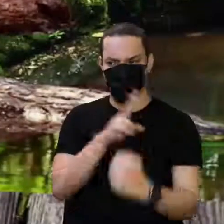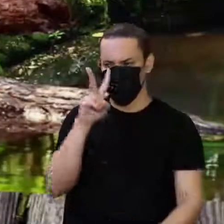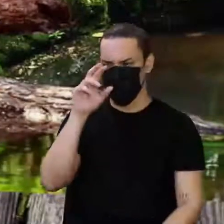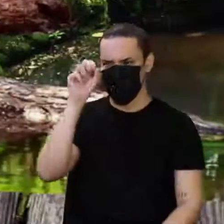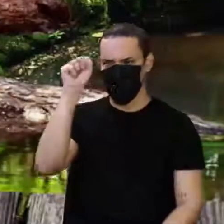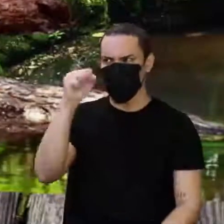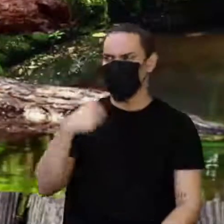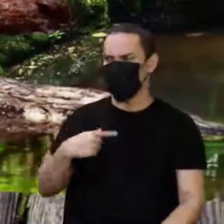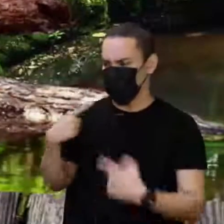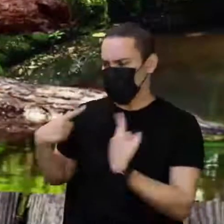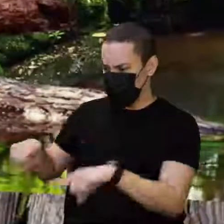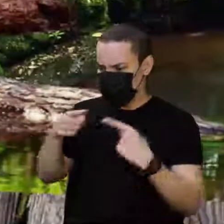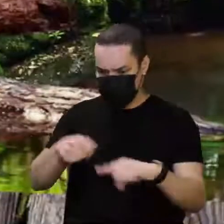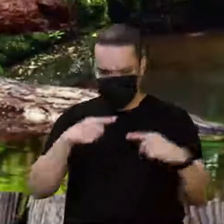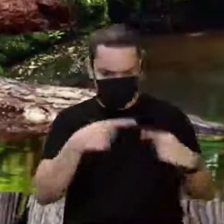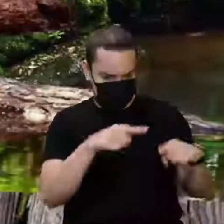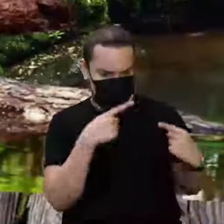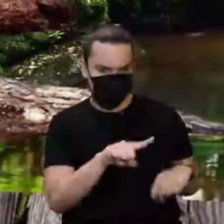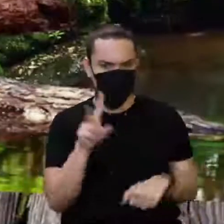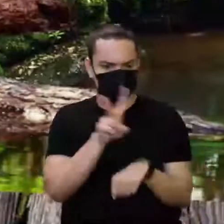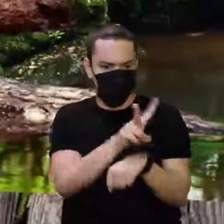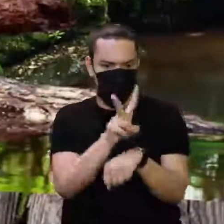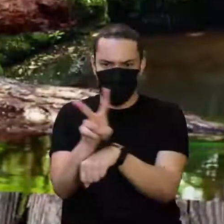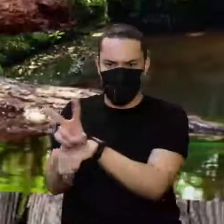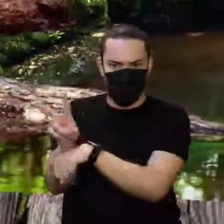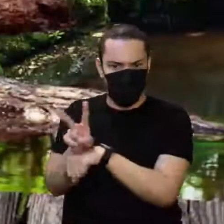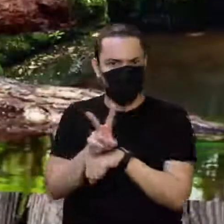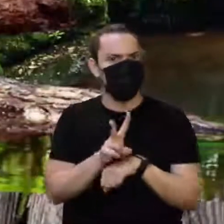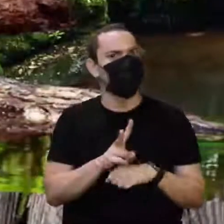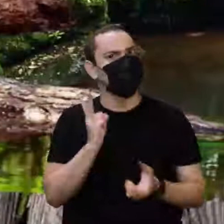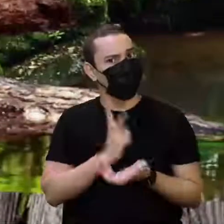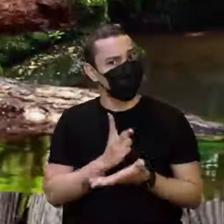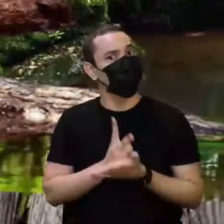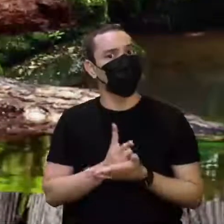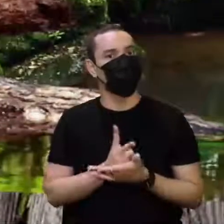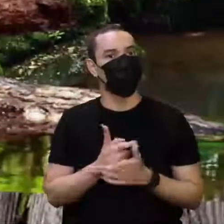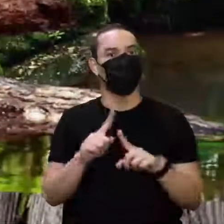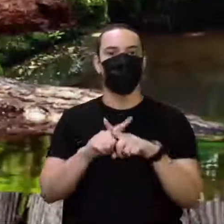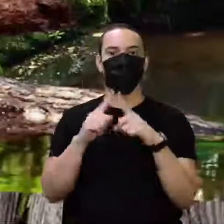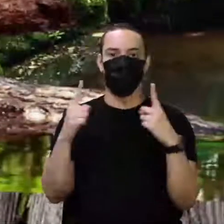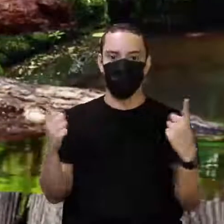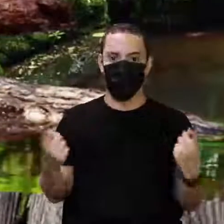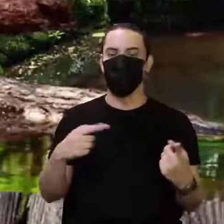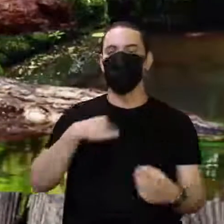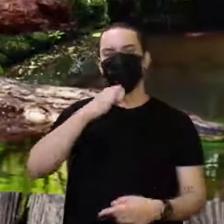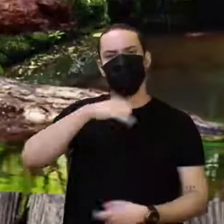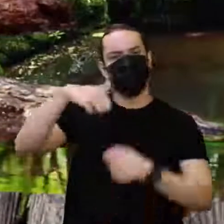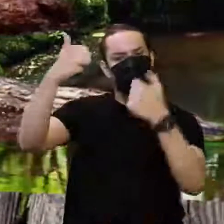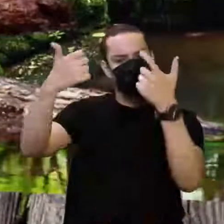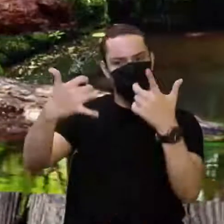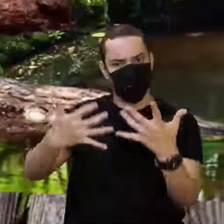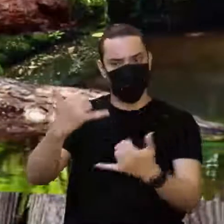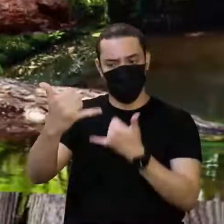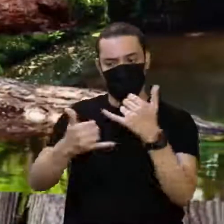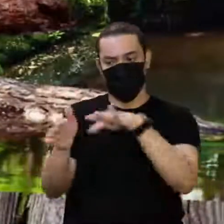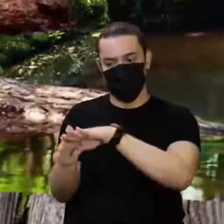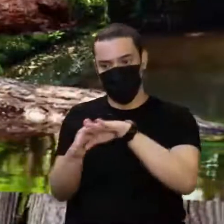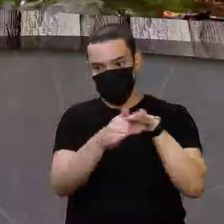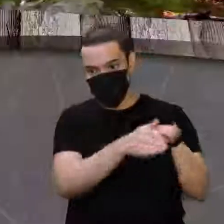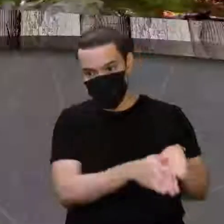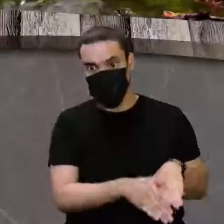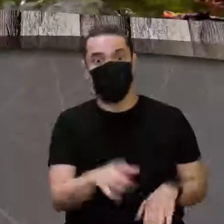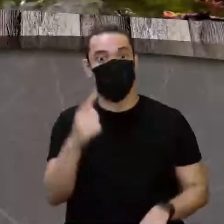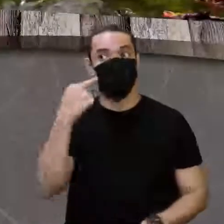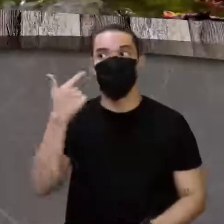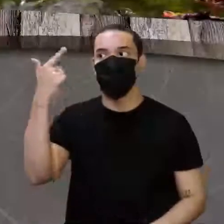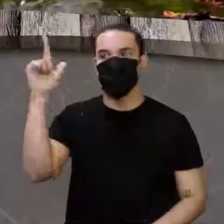muito forte, muito resistente, protegendo ela, né? De todo jeito. Mas brincadeiras e exemplos à parte. Olha lá para o outro